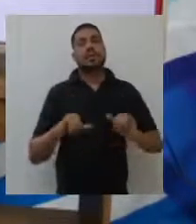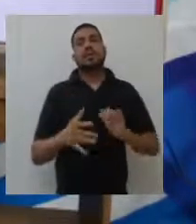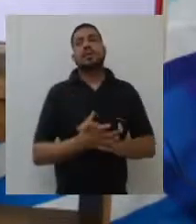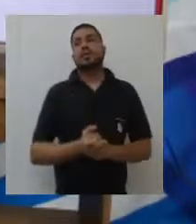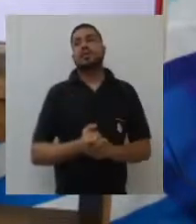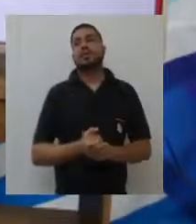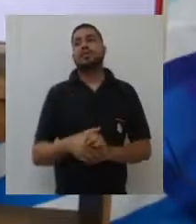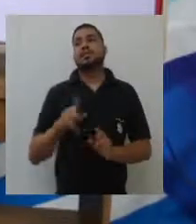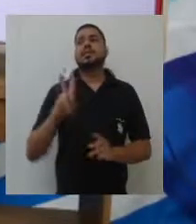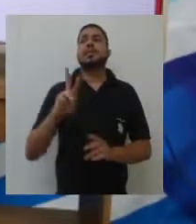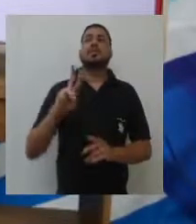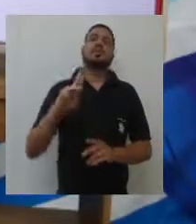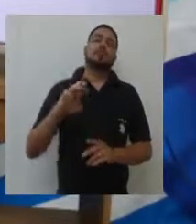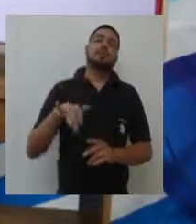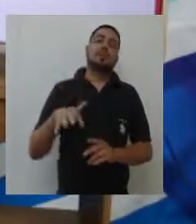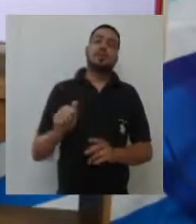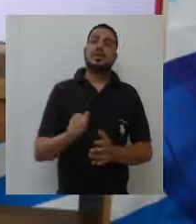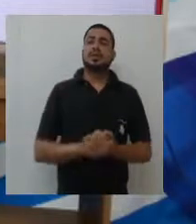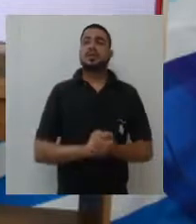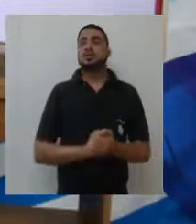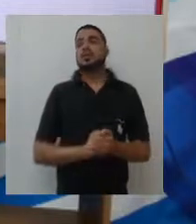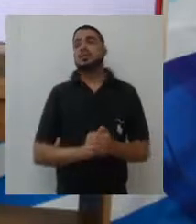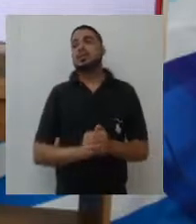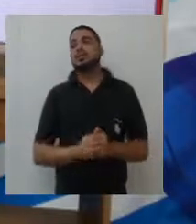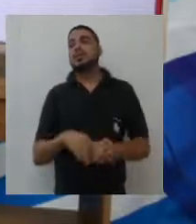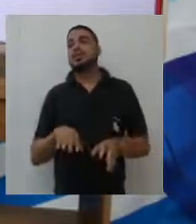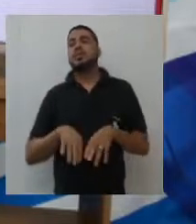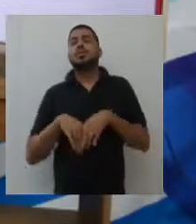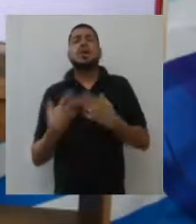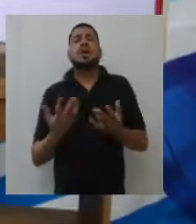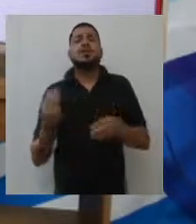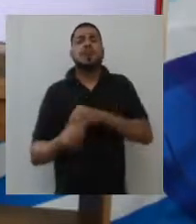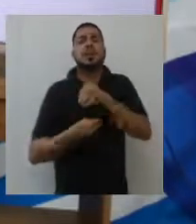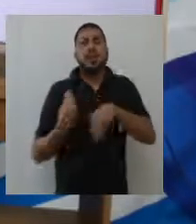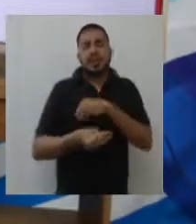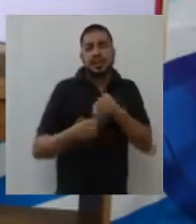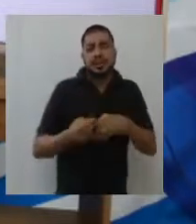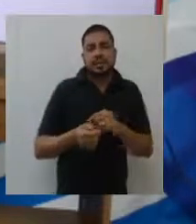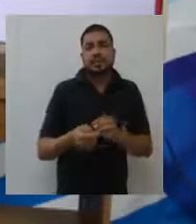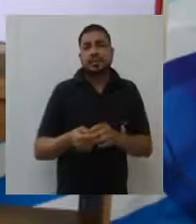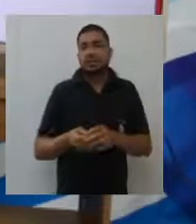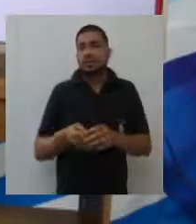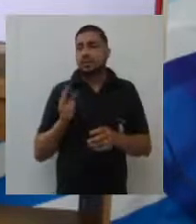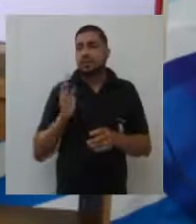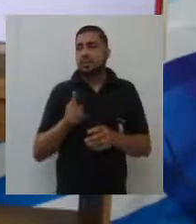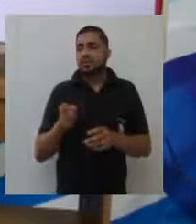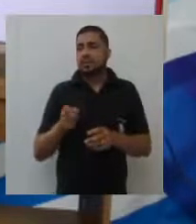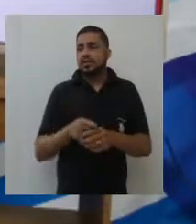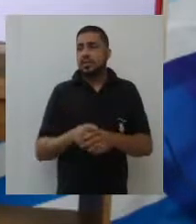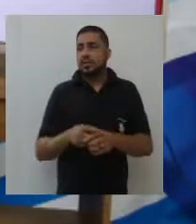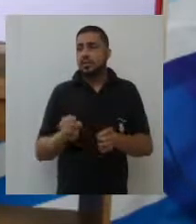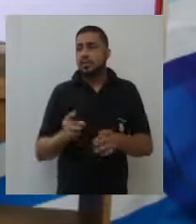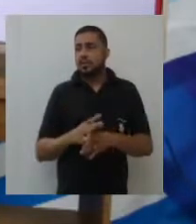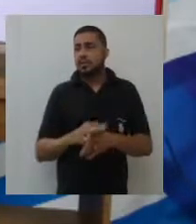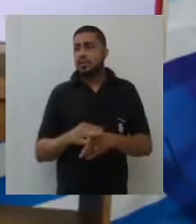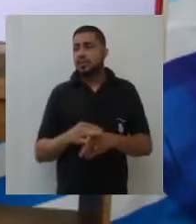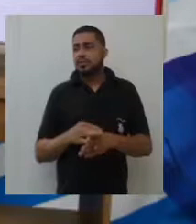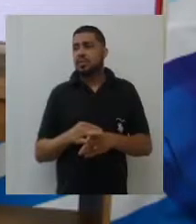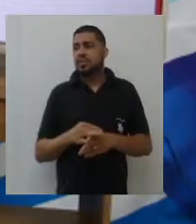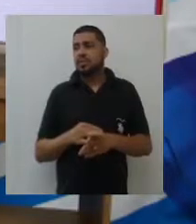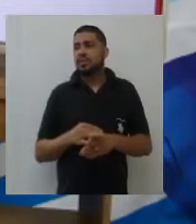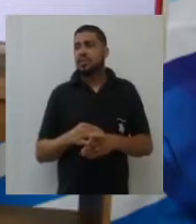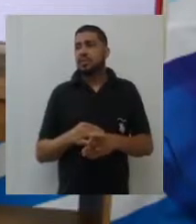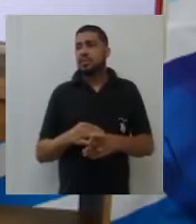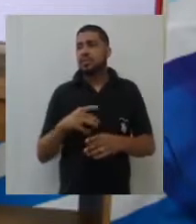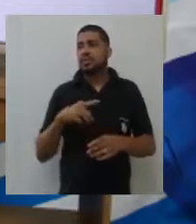Verônica Santos, EREM Santa Terezinha. Quando preparamos uma solução aquosa, essa já foi. Eu acho que acabou então, né?